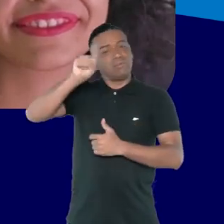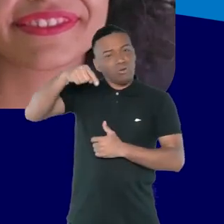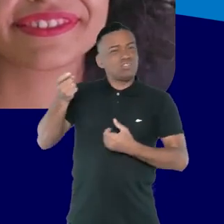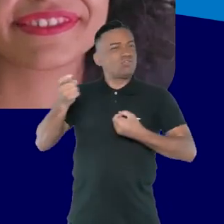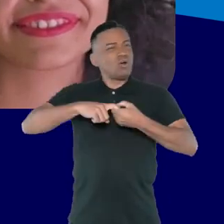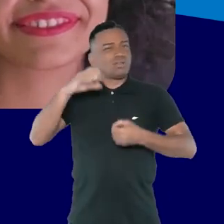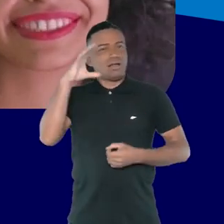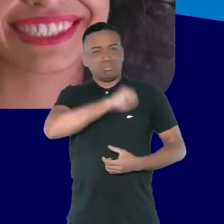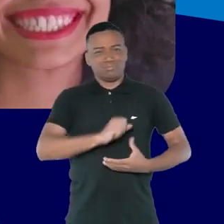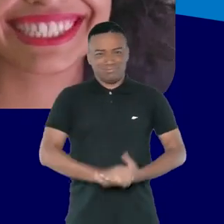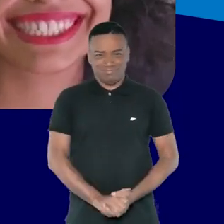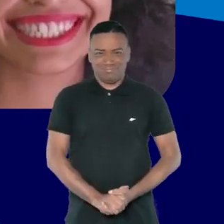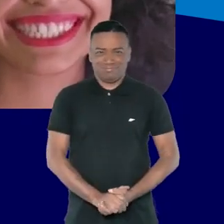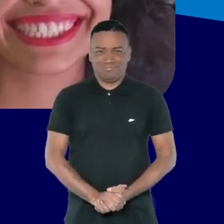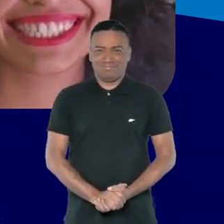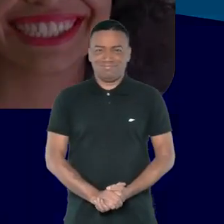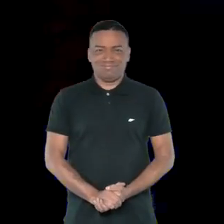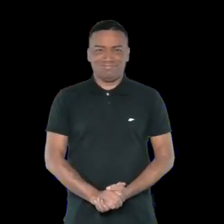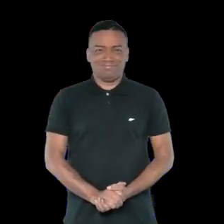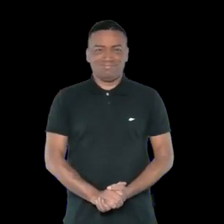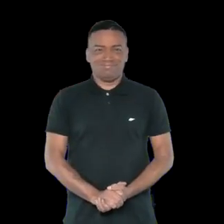em 1 minuto.